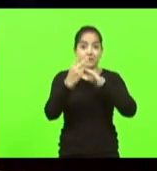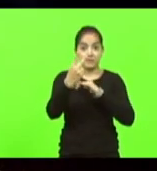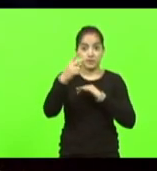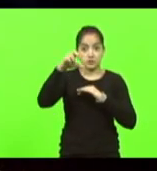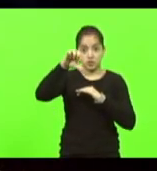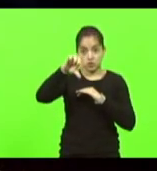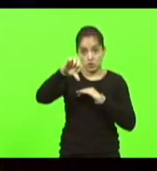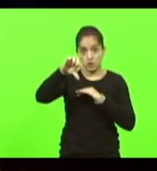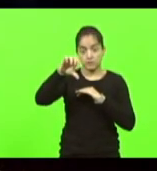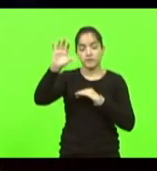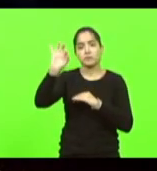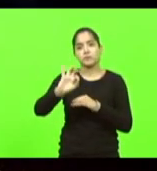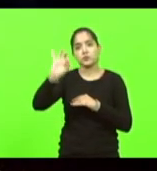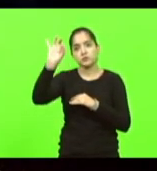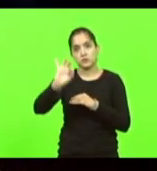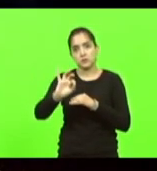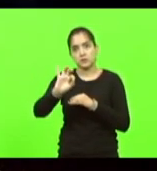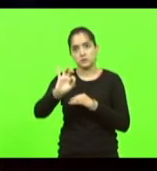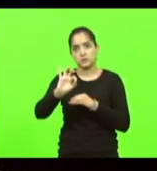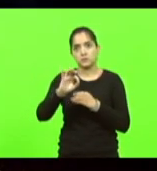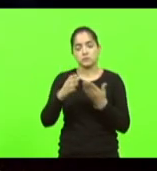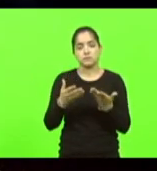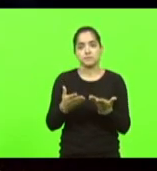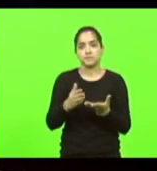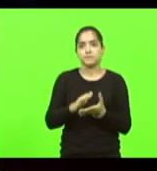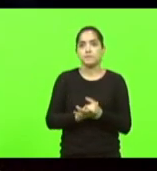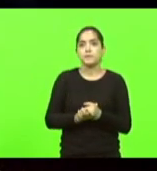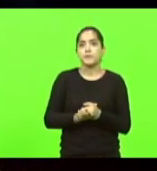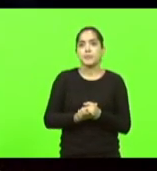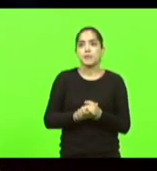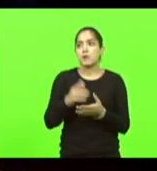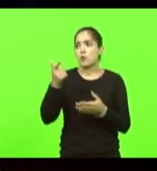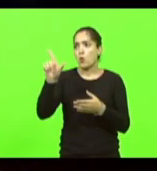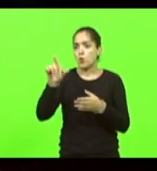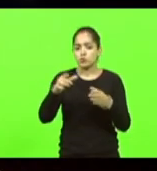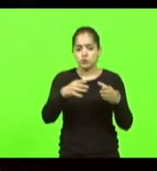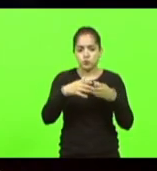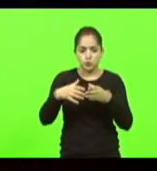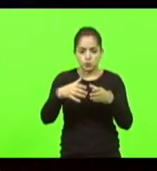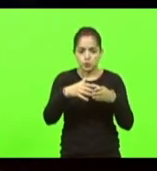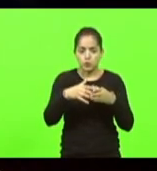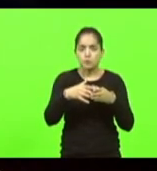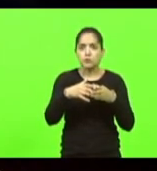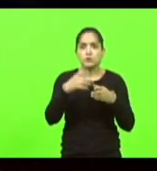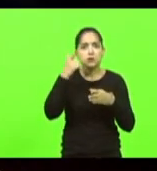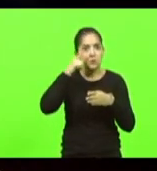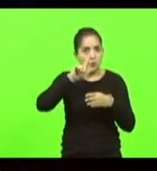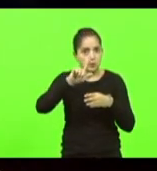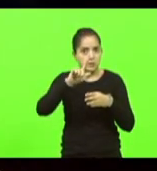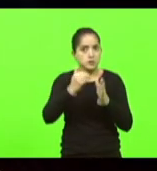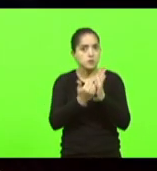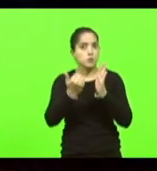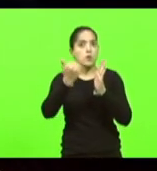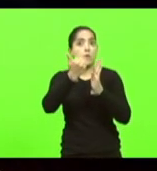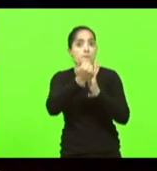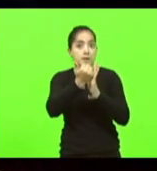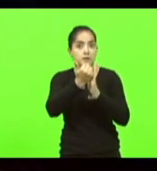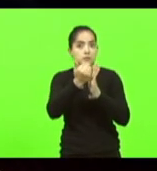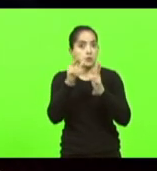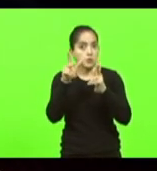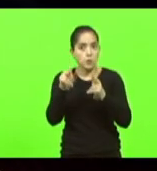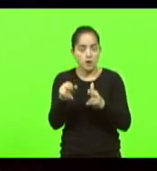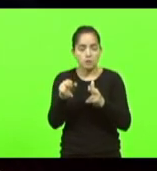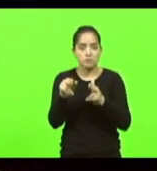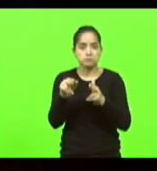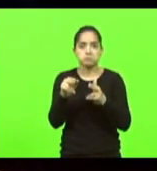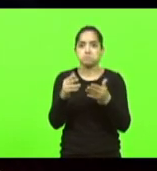porcento ninguém ouviu falar de nenhuma outra categoria que conquistou o aumento tão significativo como